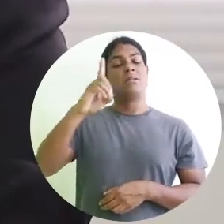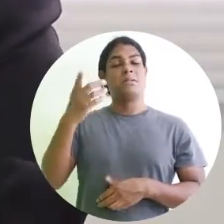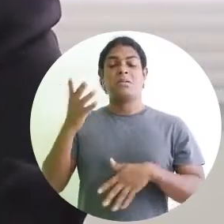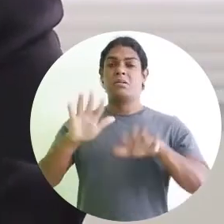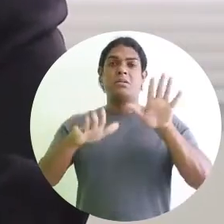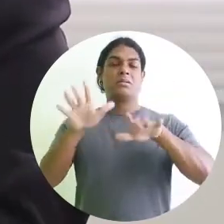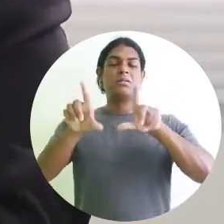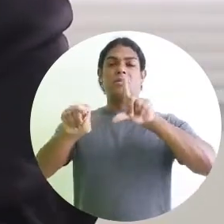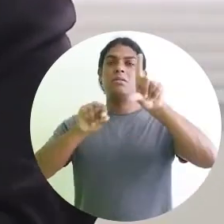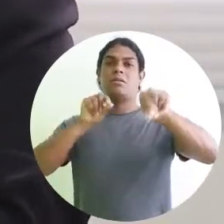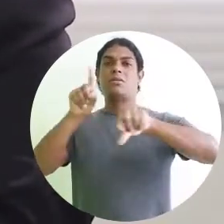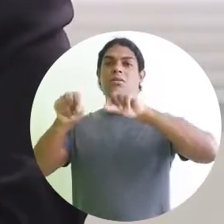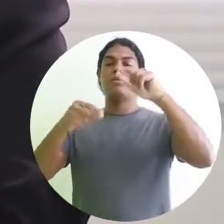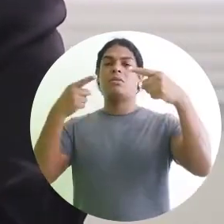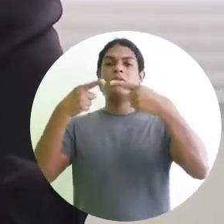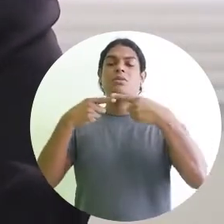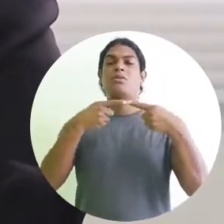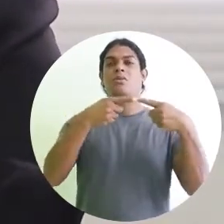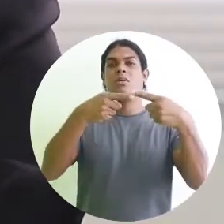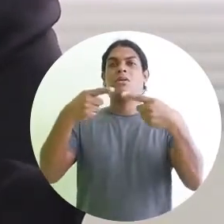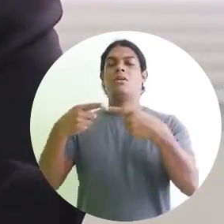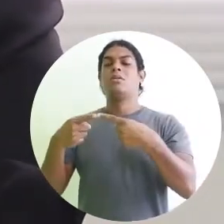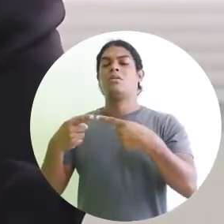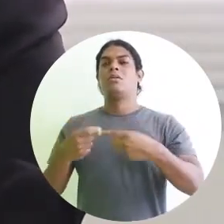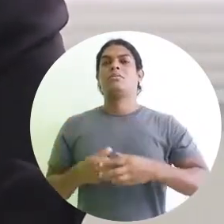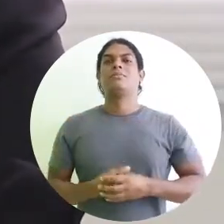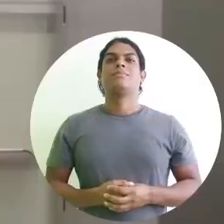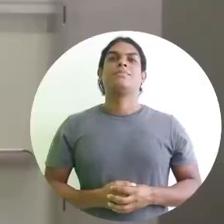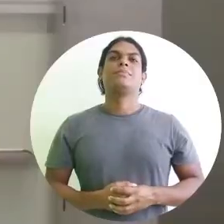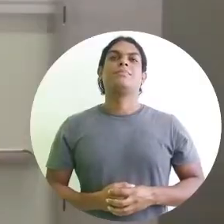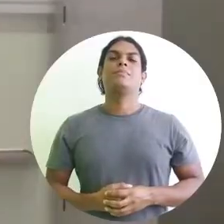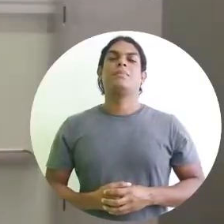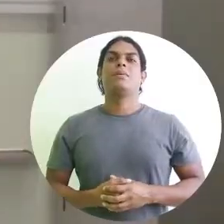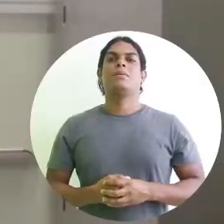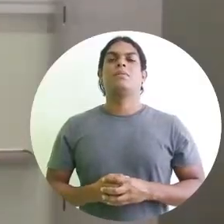exportador, quando exatamente ele quer receber o dinheiro.